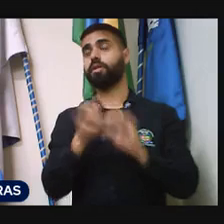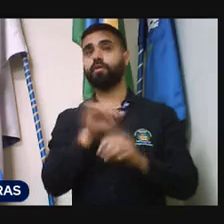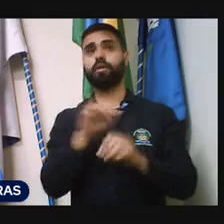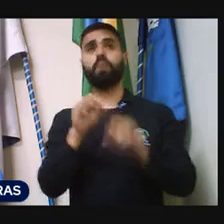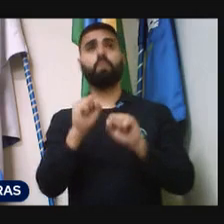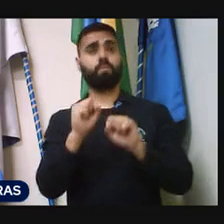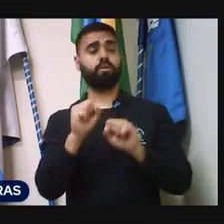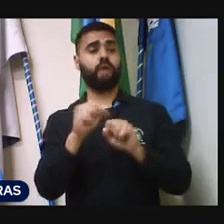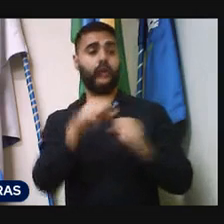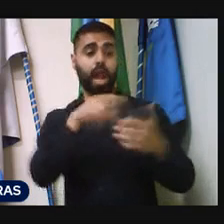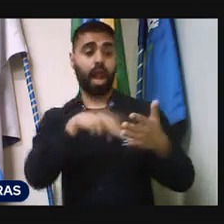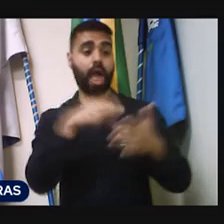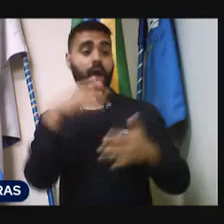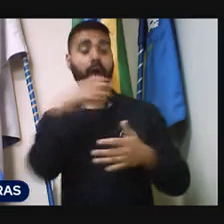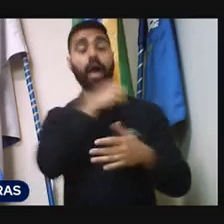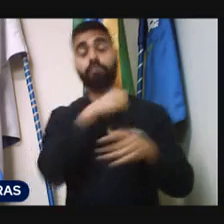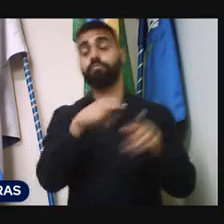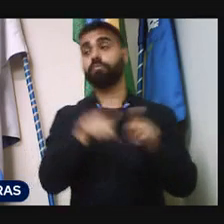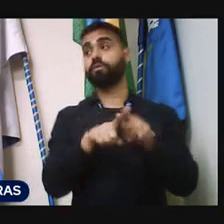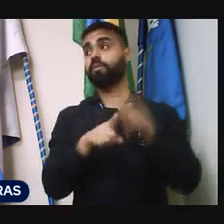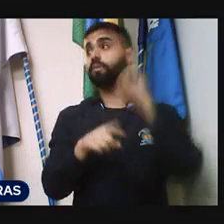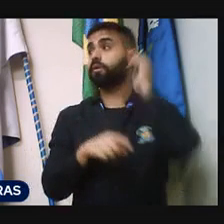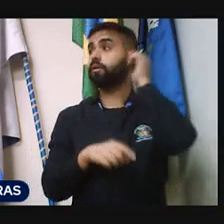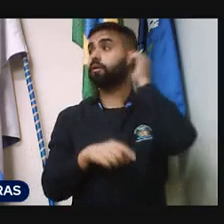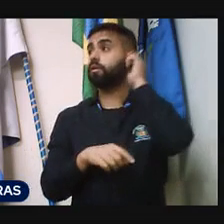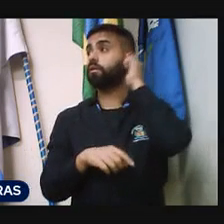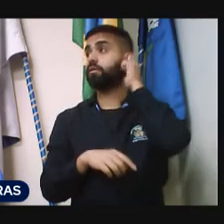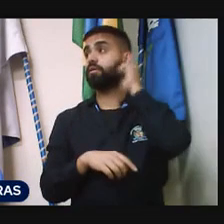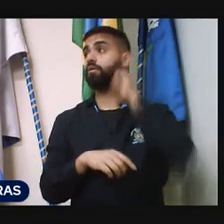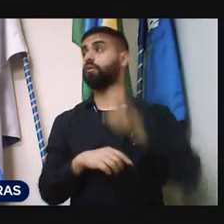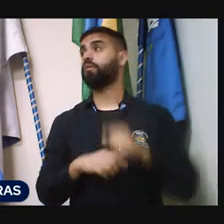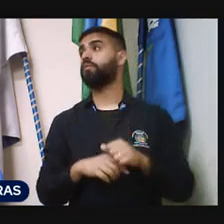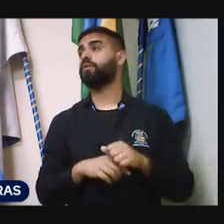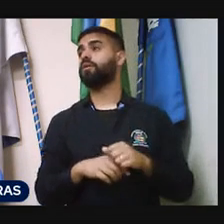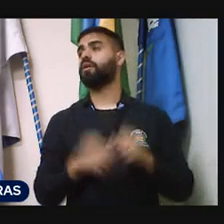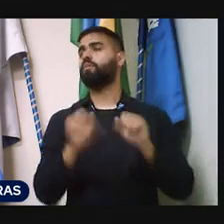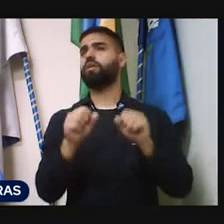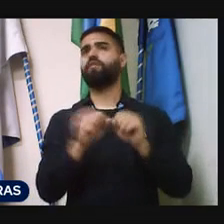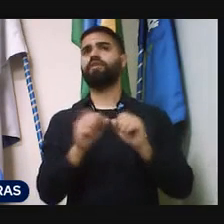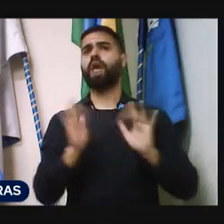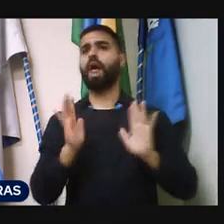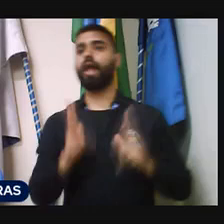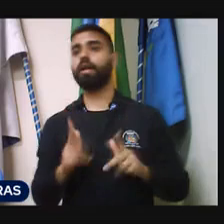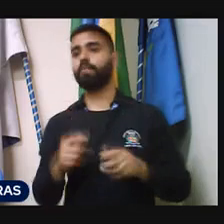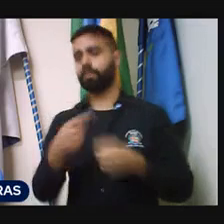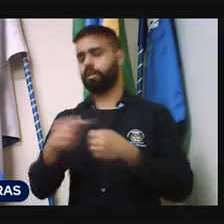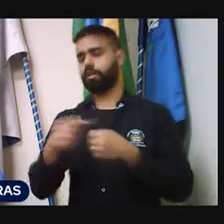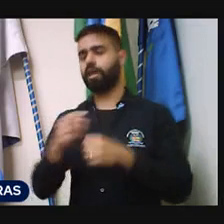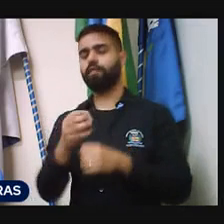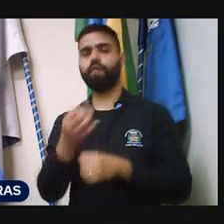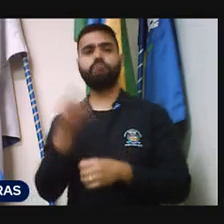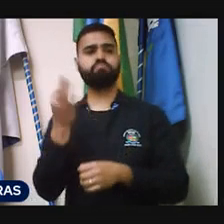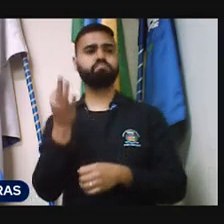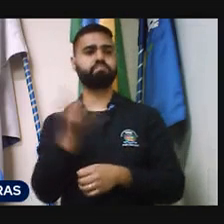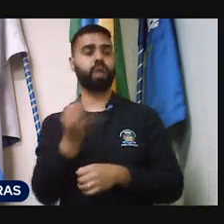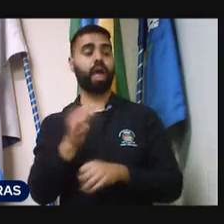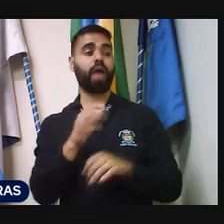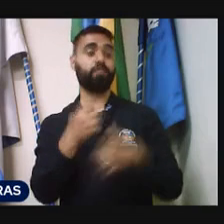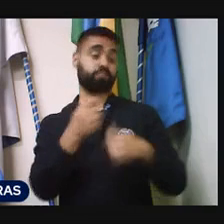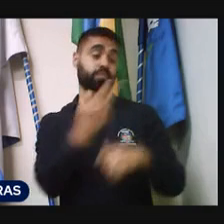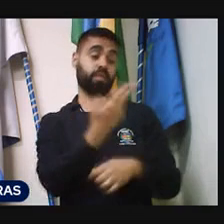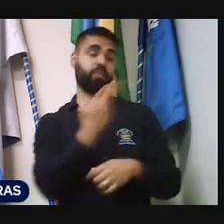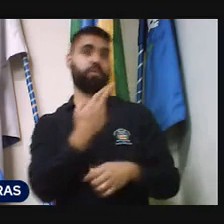puder ajudar a celeridade junto com a comissão de obras serviços públicos a gente fazer a limpeza na cidade aí vai ficar bacana Aí depende de você